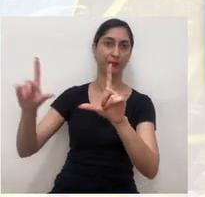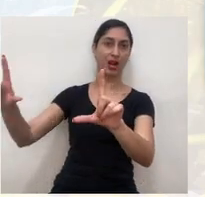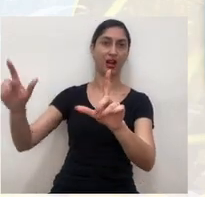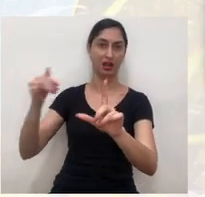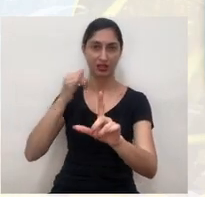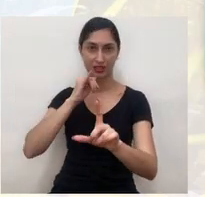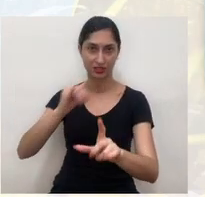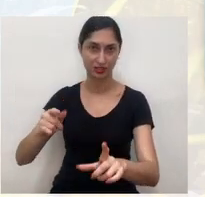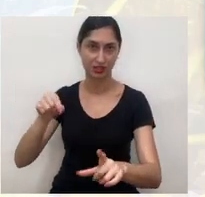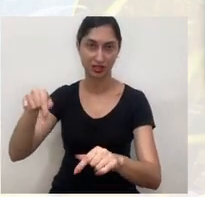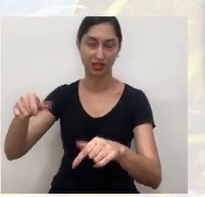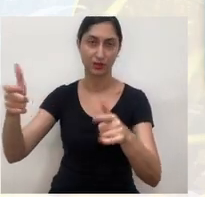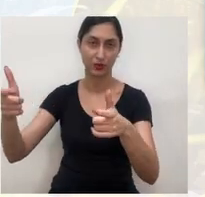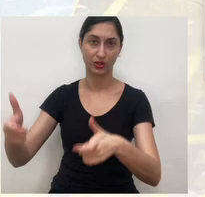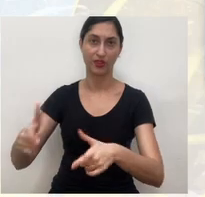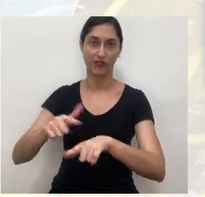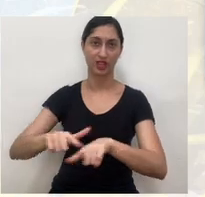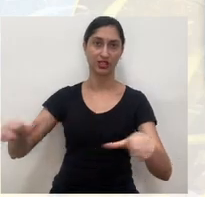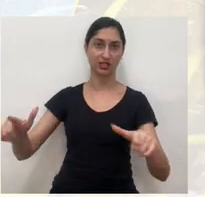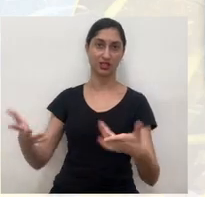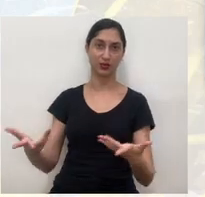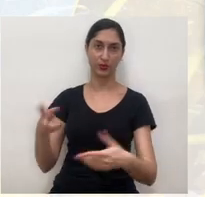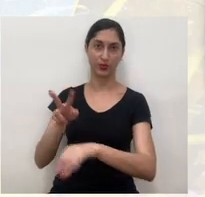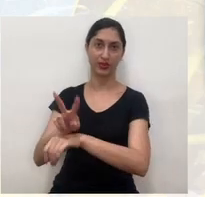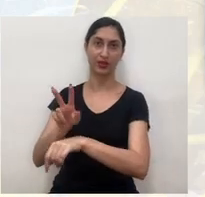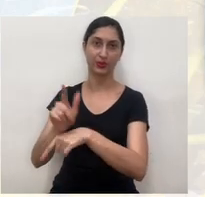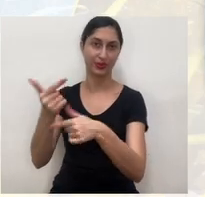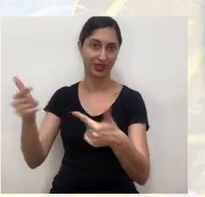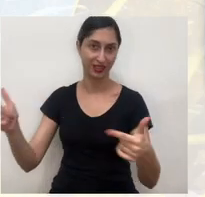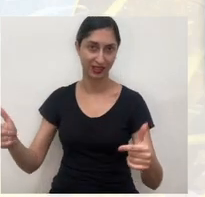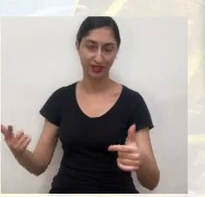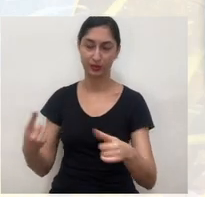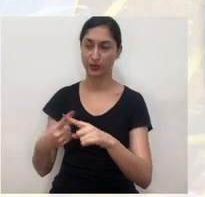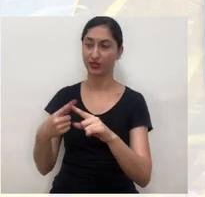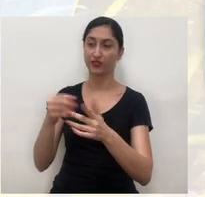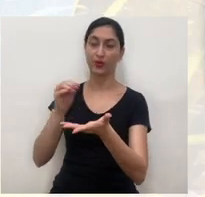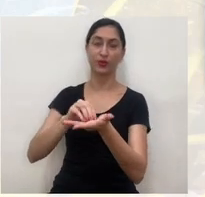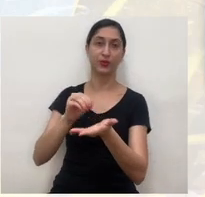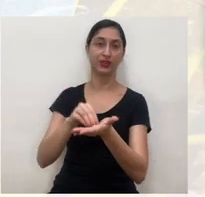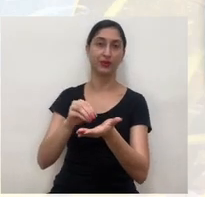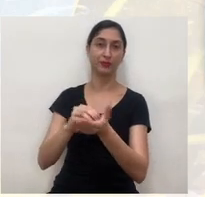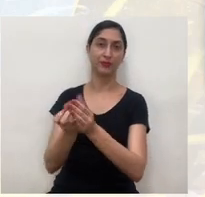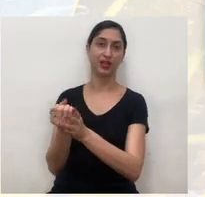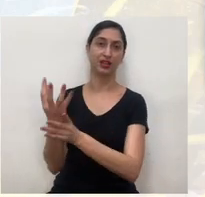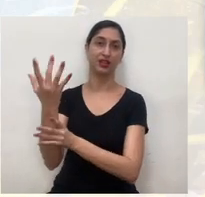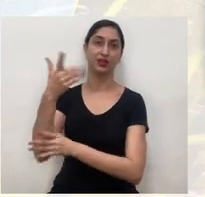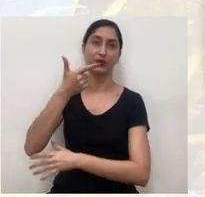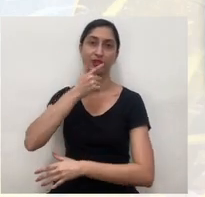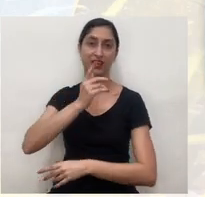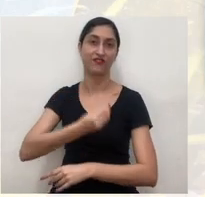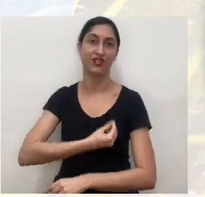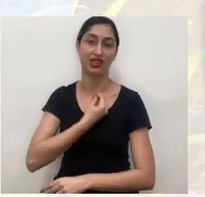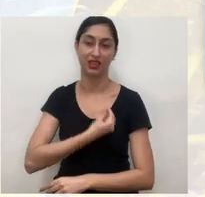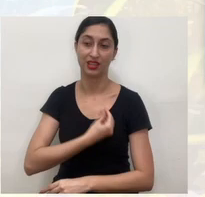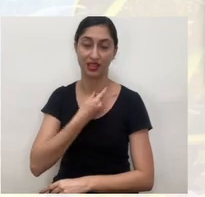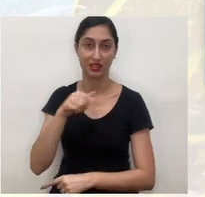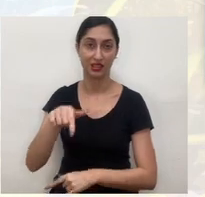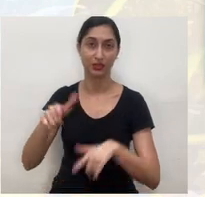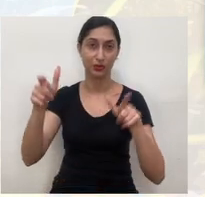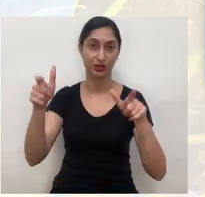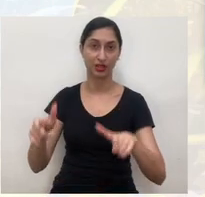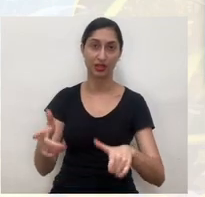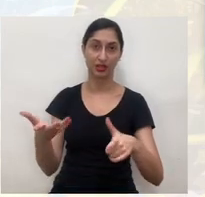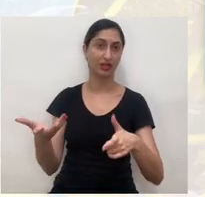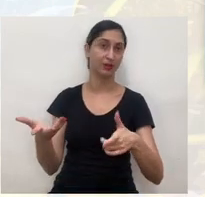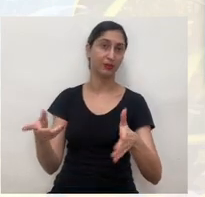este canteiro está vazio e mal cuidado porque não tem nenhuma planta que possa sobreviver aqui que tenha sido projetada